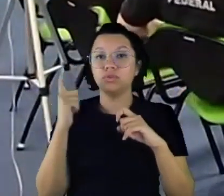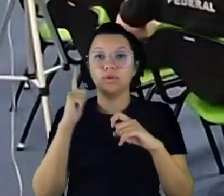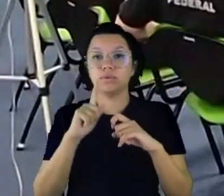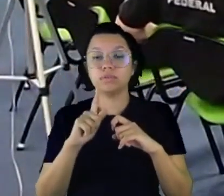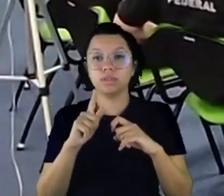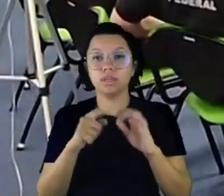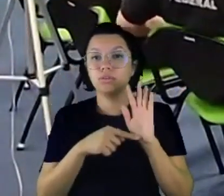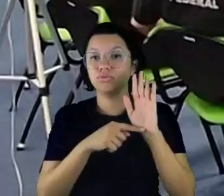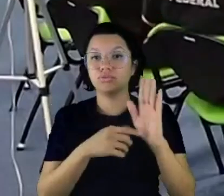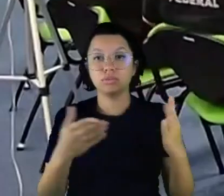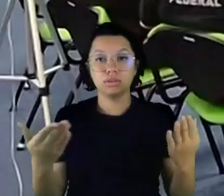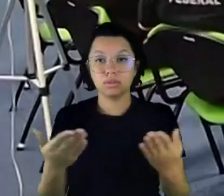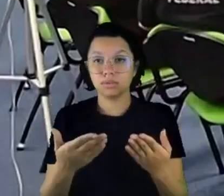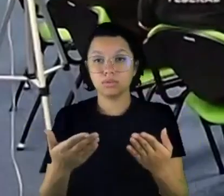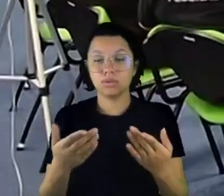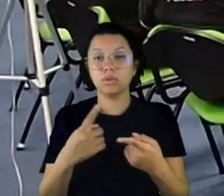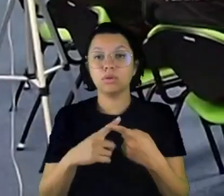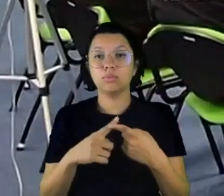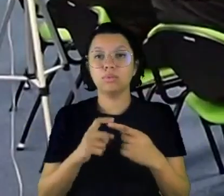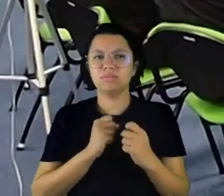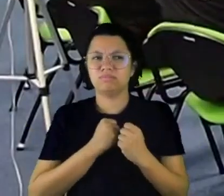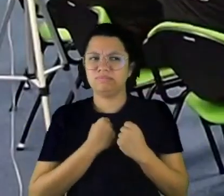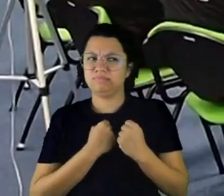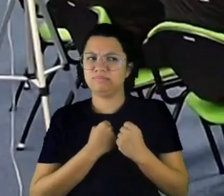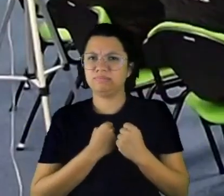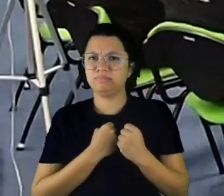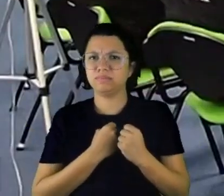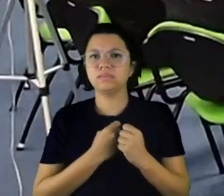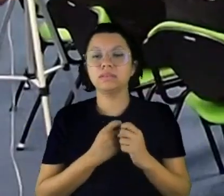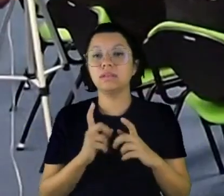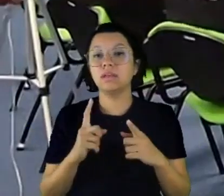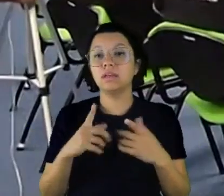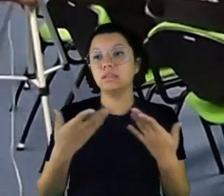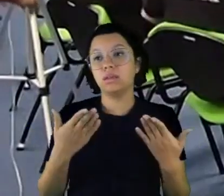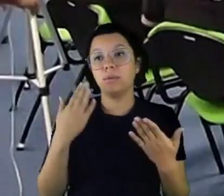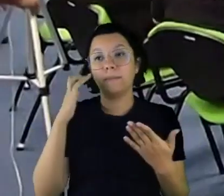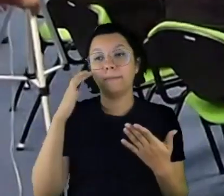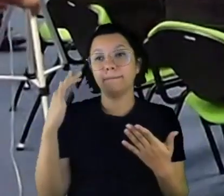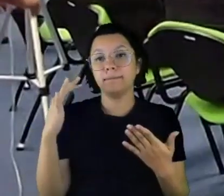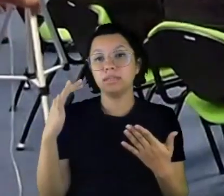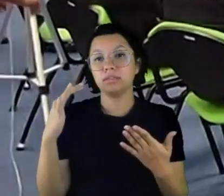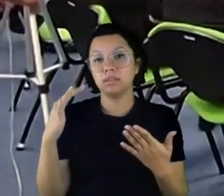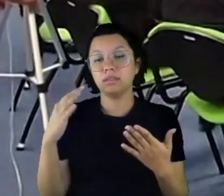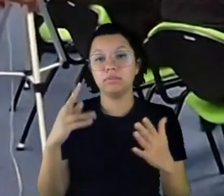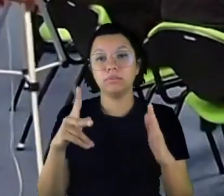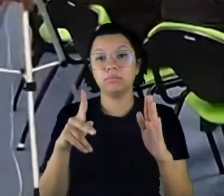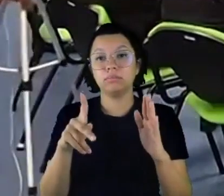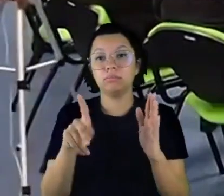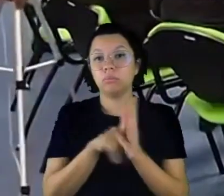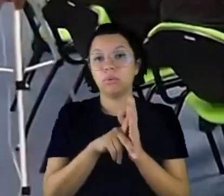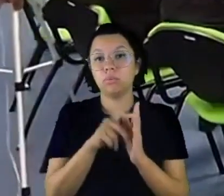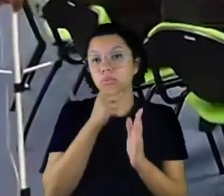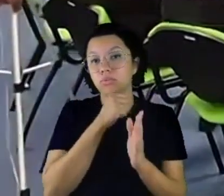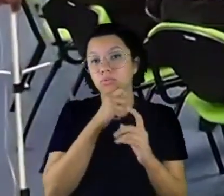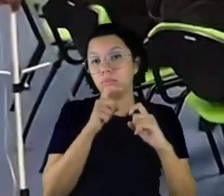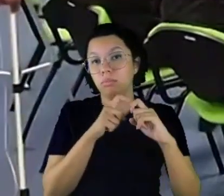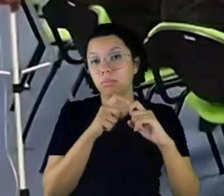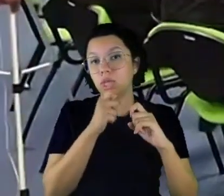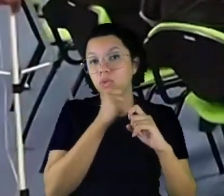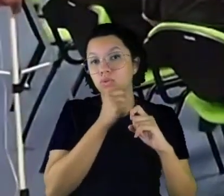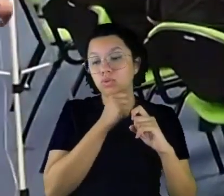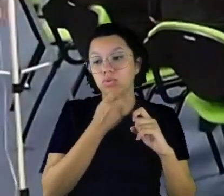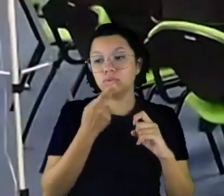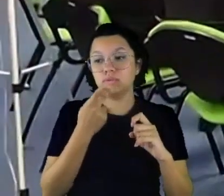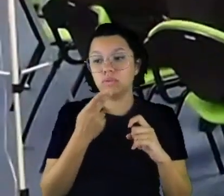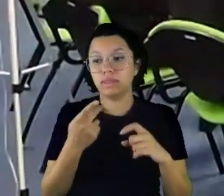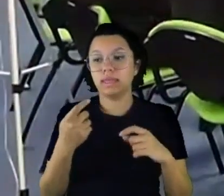esse idoso, porque ele vai ter resistência. Então, talvez nós pensarmos em levar num geriatra, né? E aí a gente dizer, não, olha, nós estamos